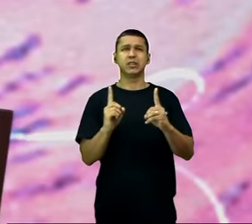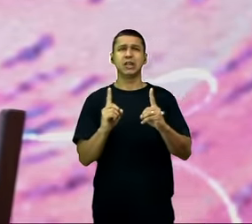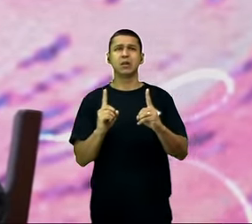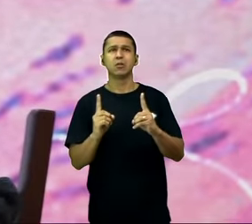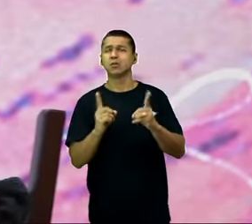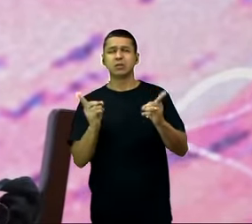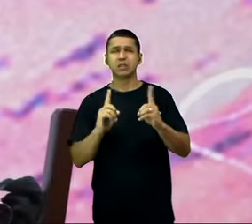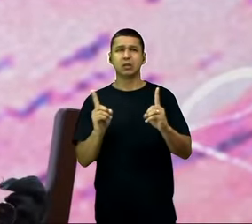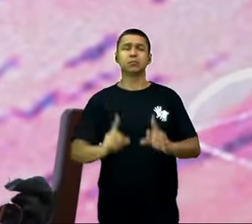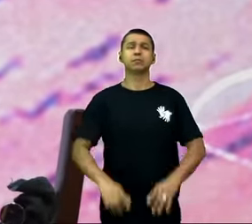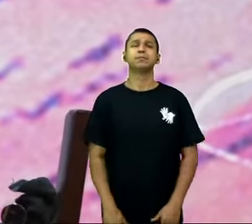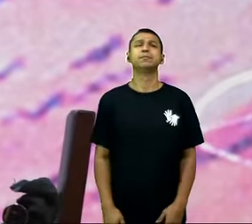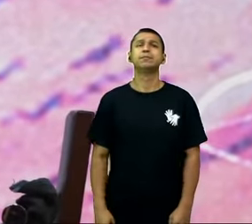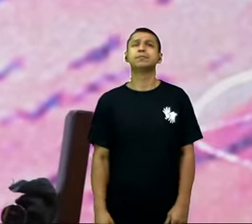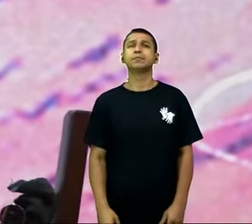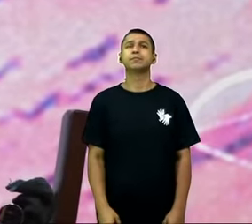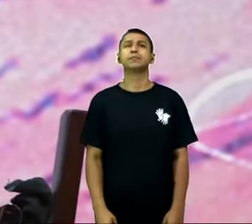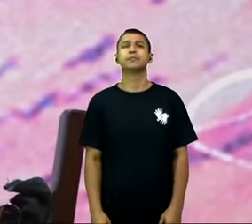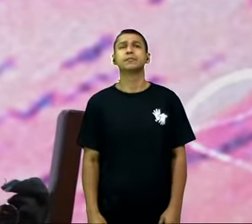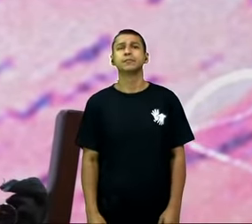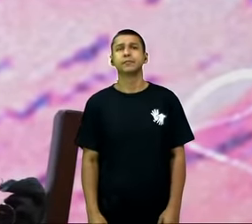vida, aposentado. Não!